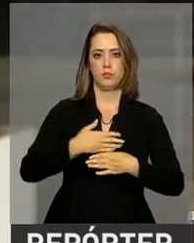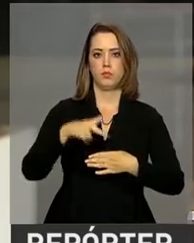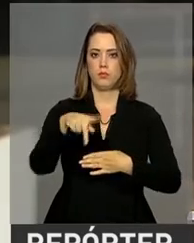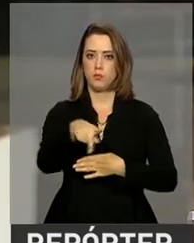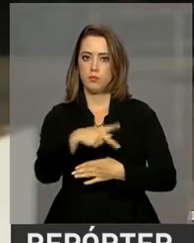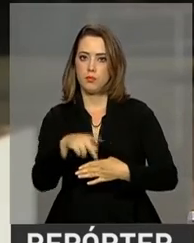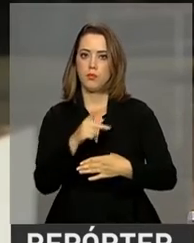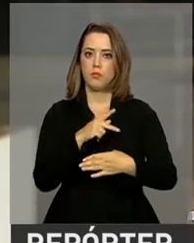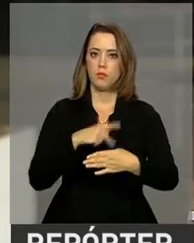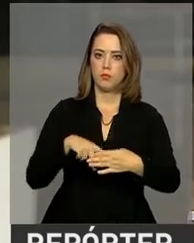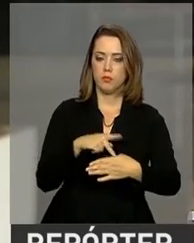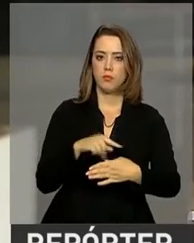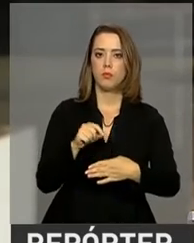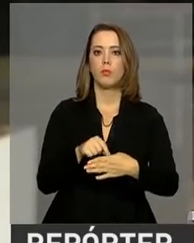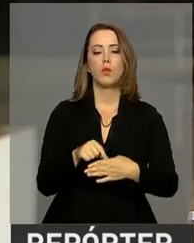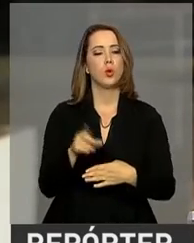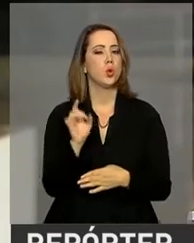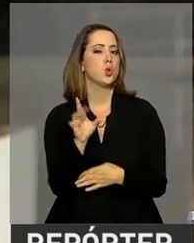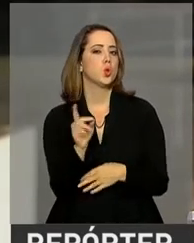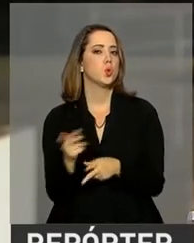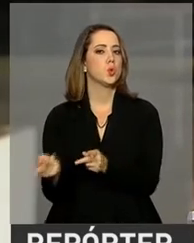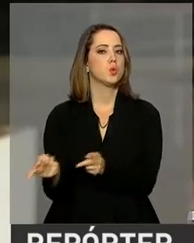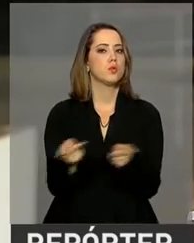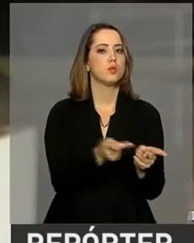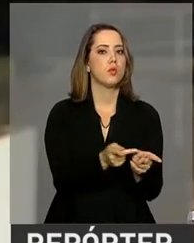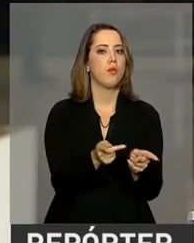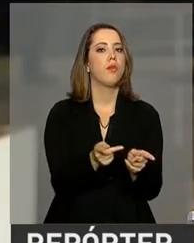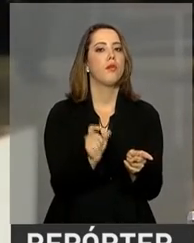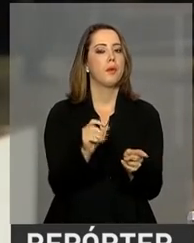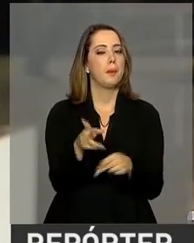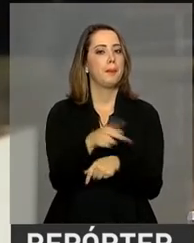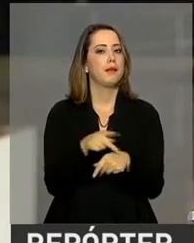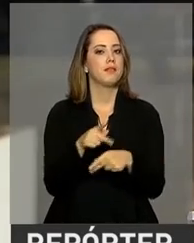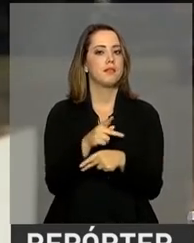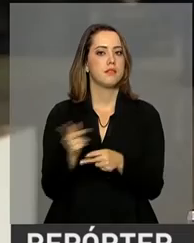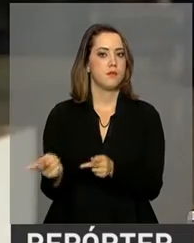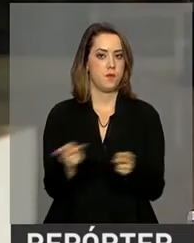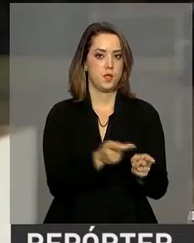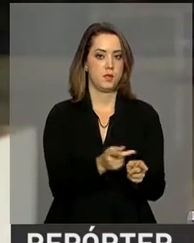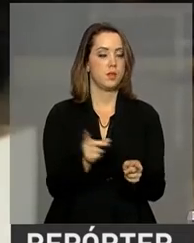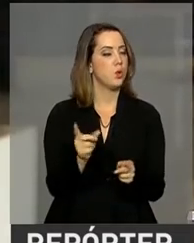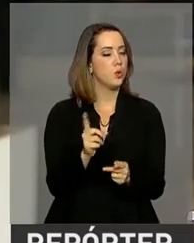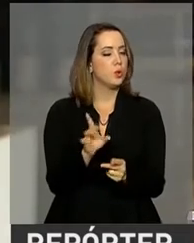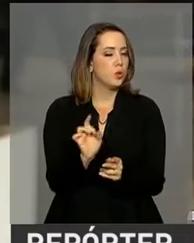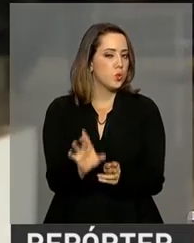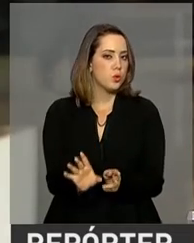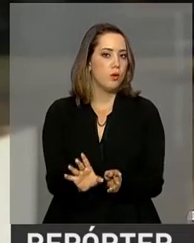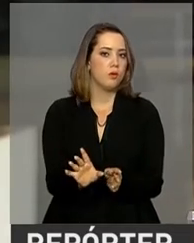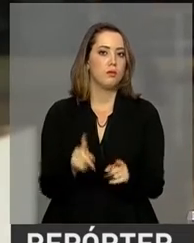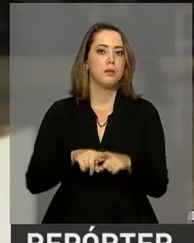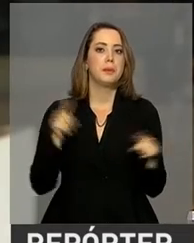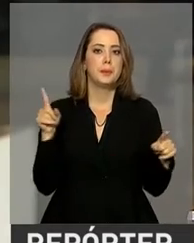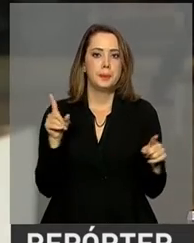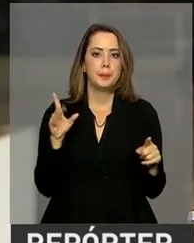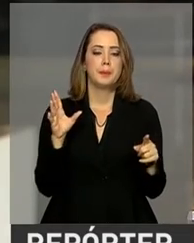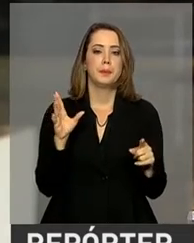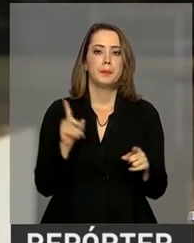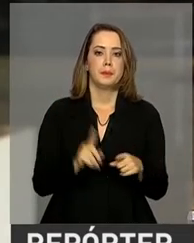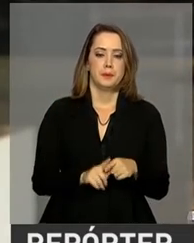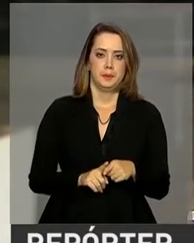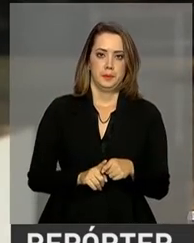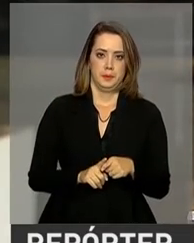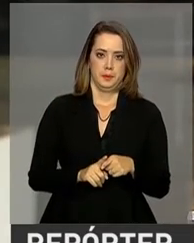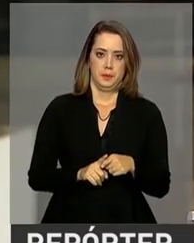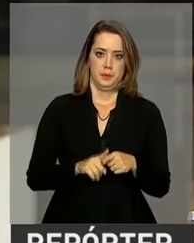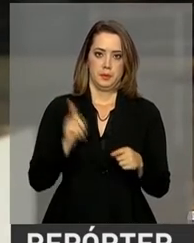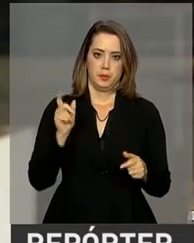só em contato com os países que fazem fronteiras, principalmente aqueles países vizinhos onde nós temos mais